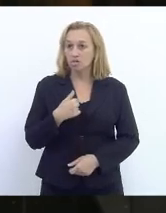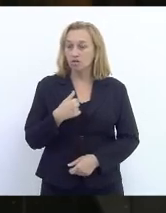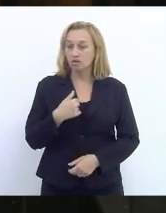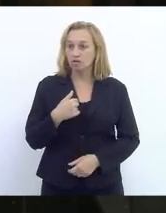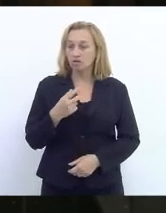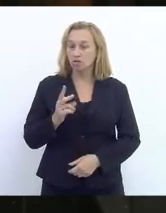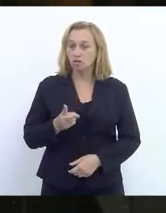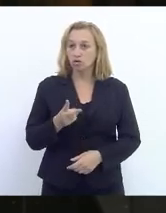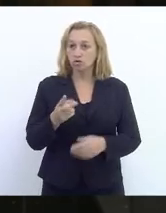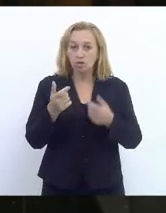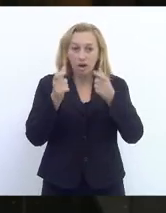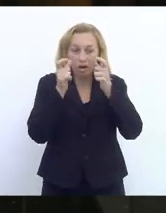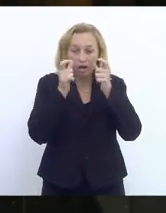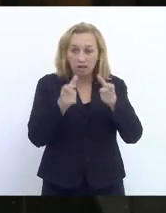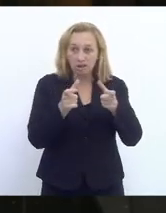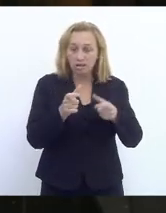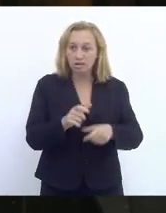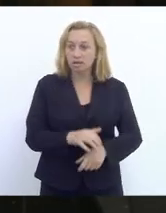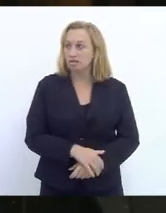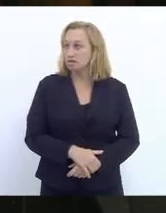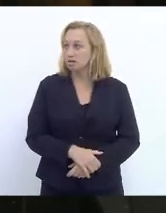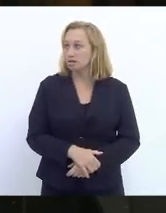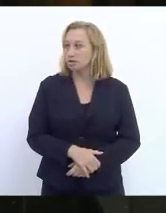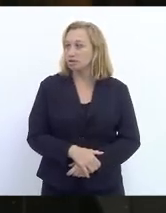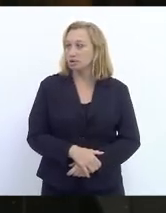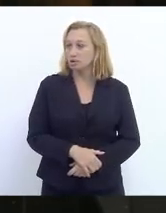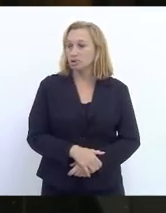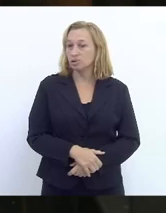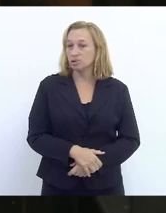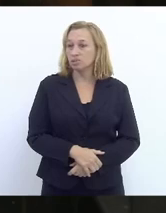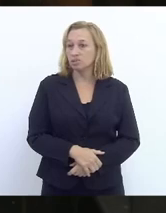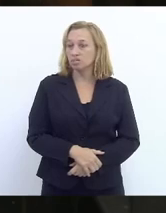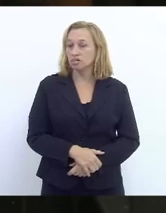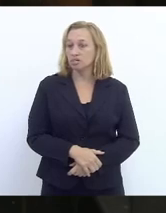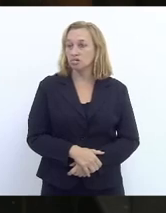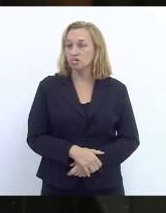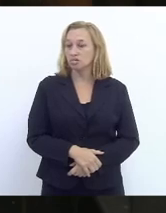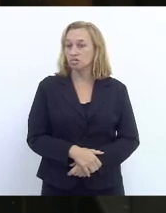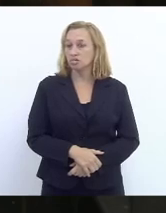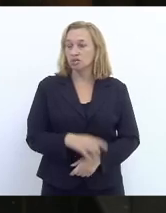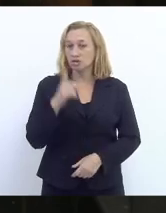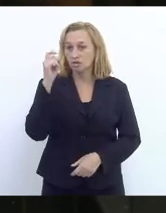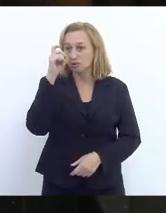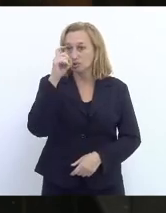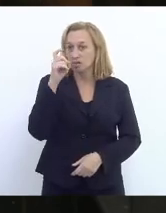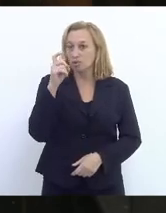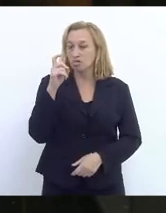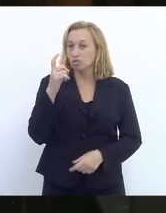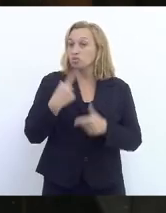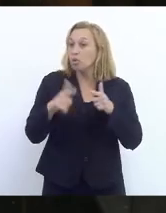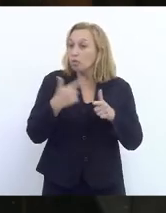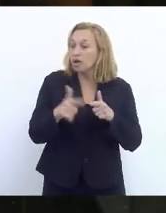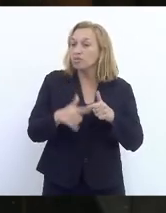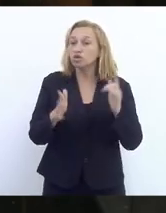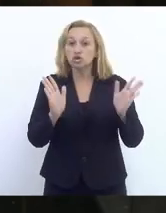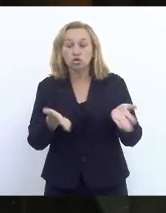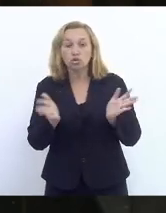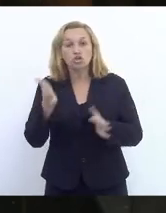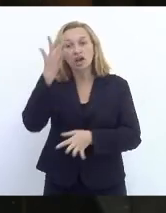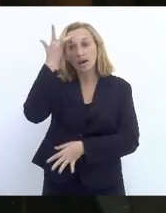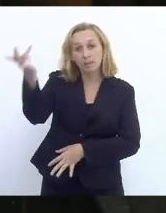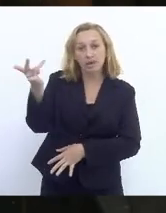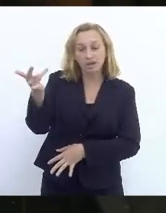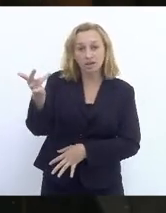atenção sobre as consequências hoje e amanhã da